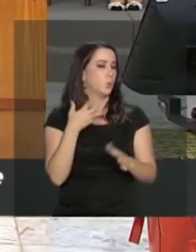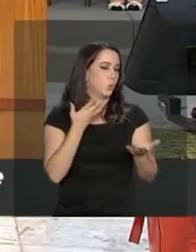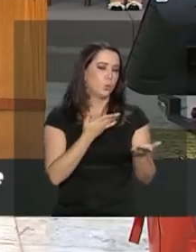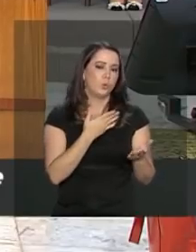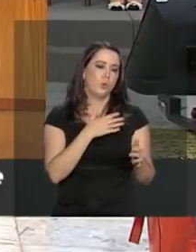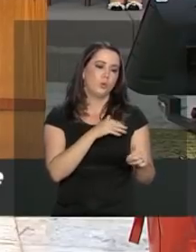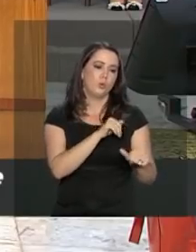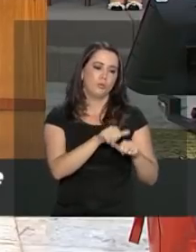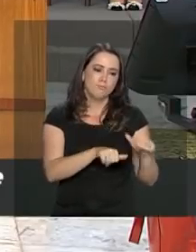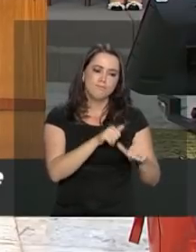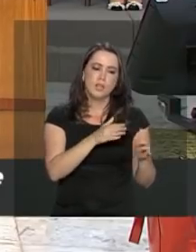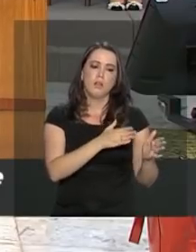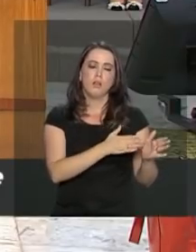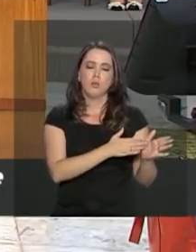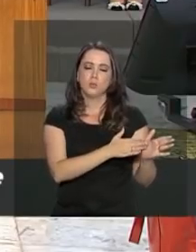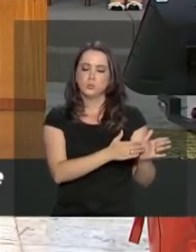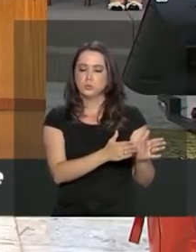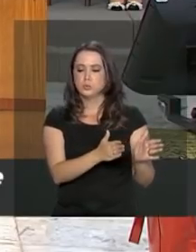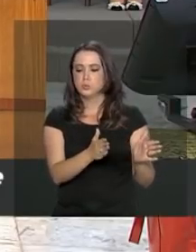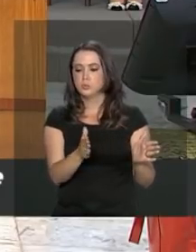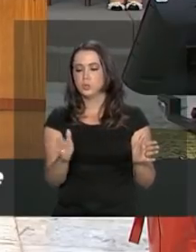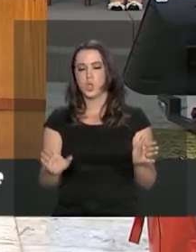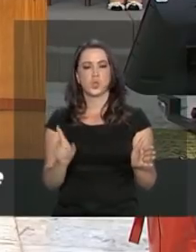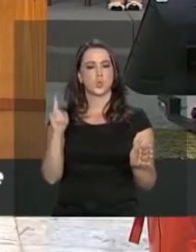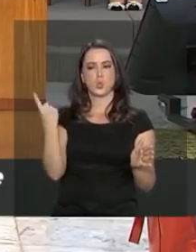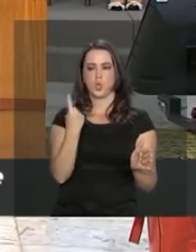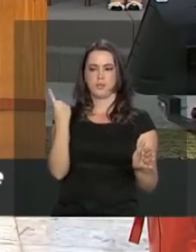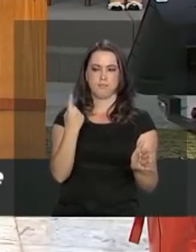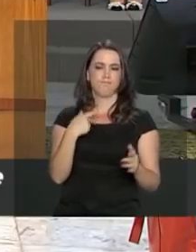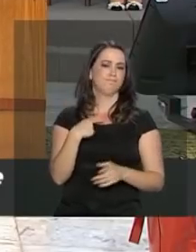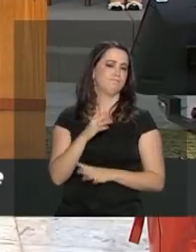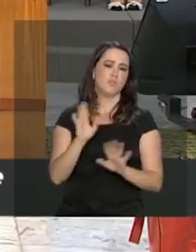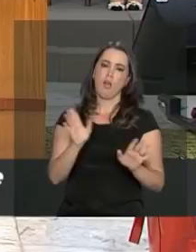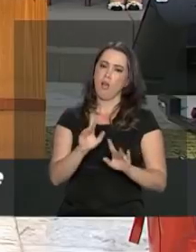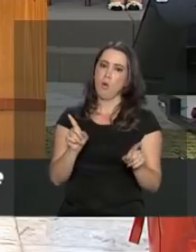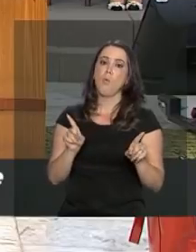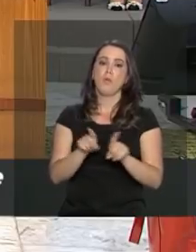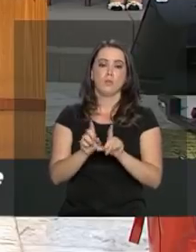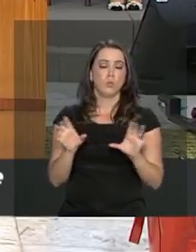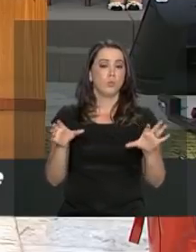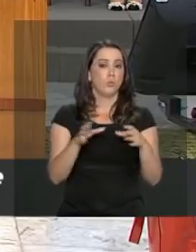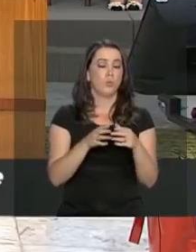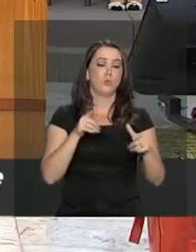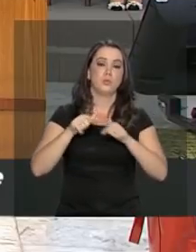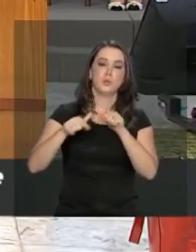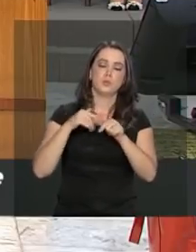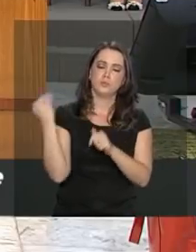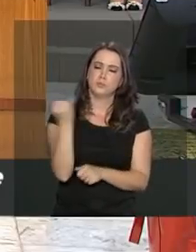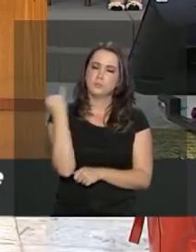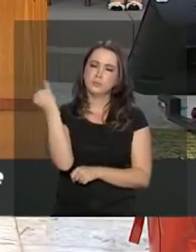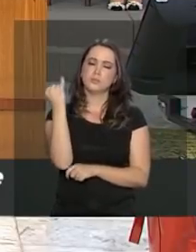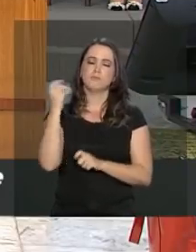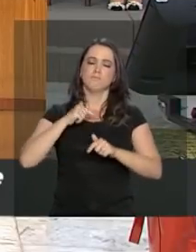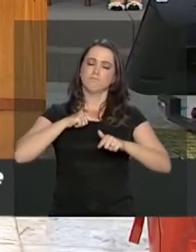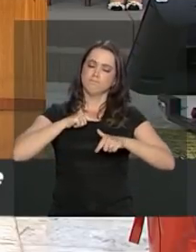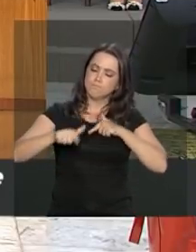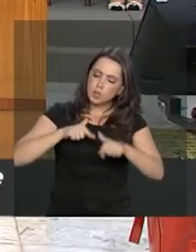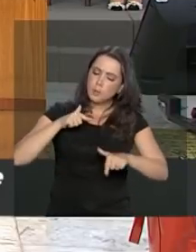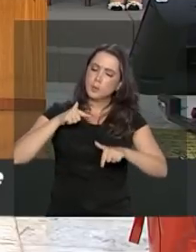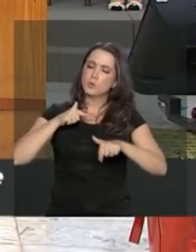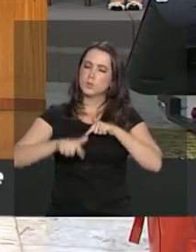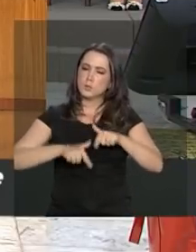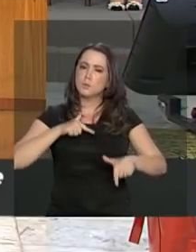do presidente da república mas é de uma equipe muito harmoniosa que trabalhou muito convenhamos